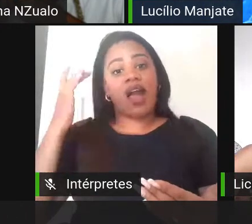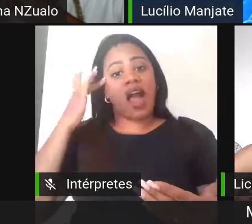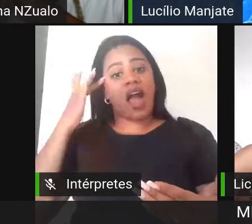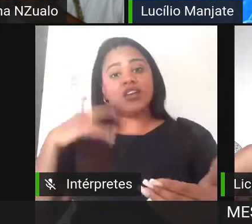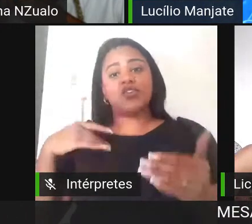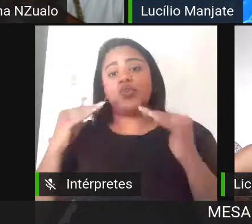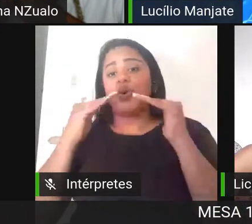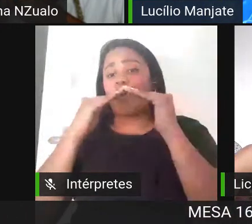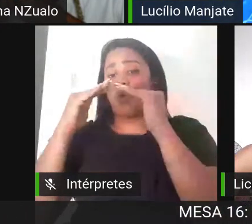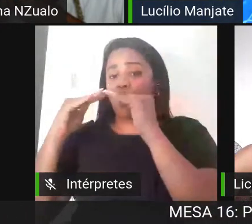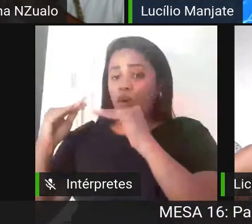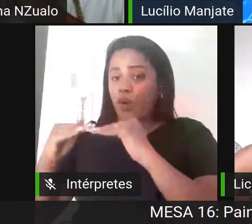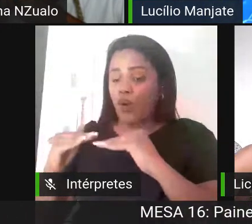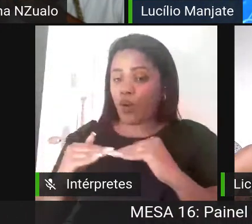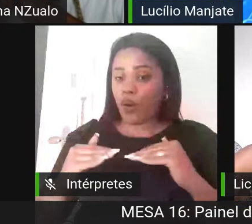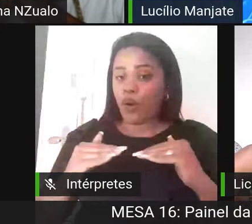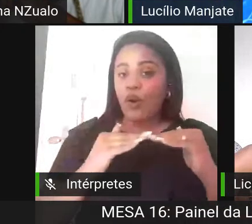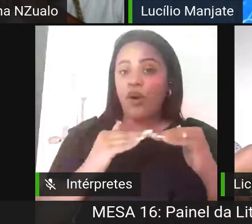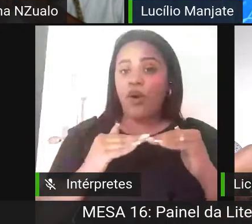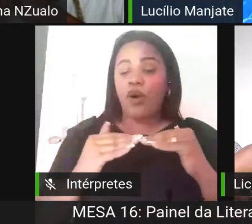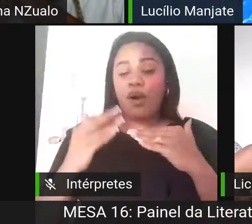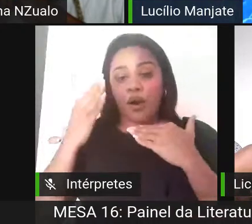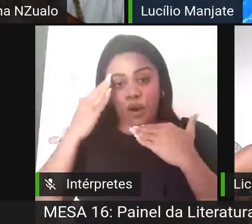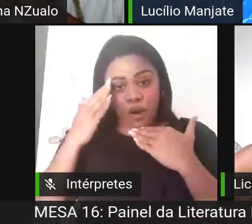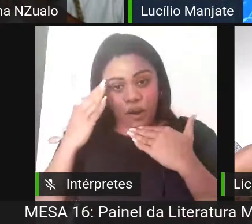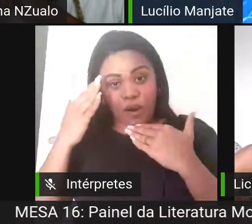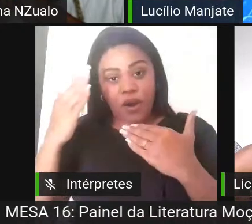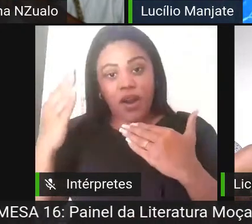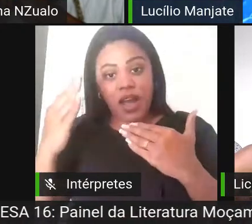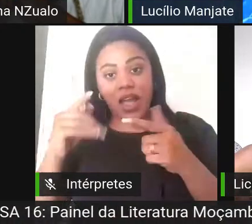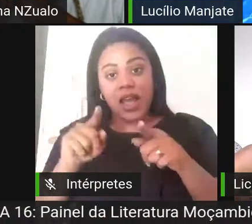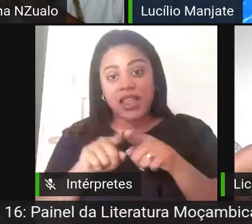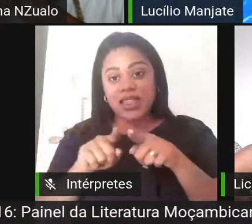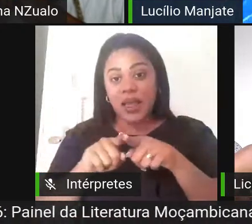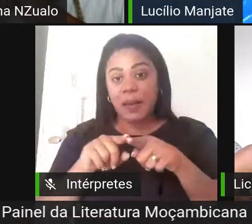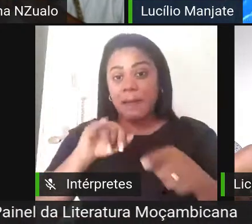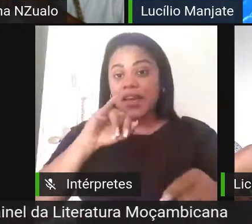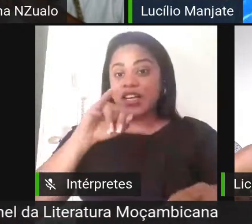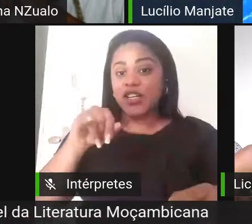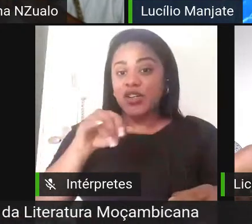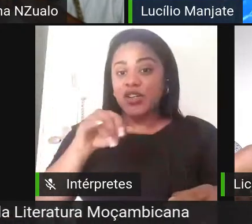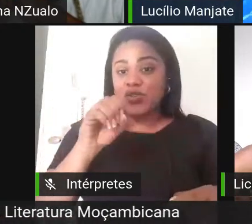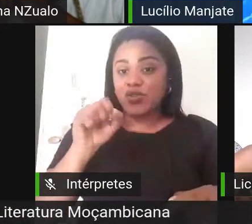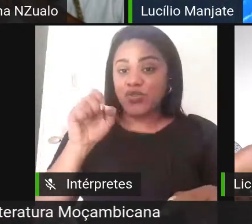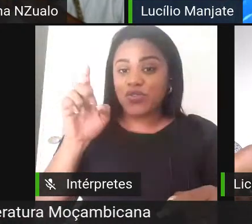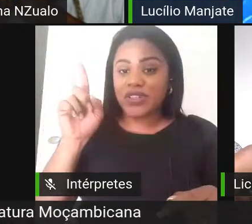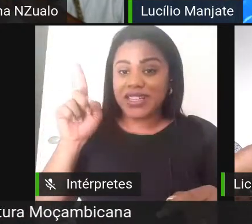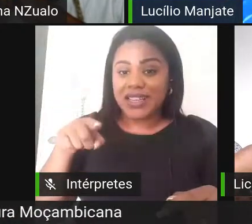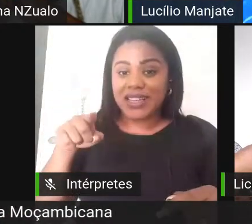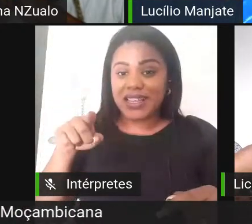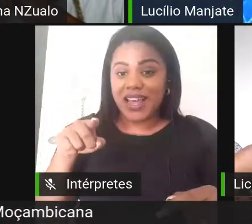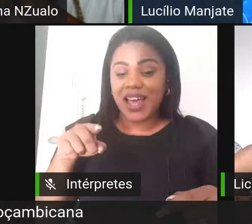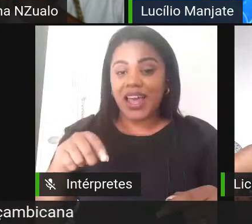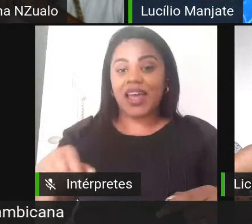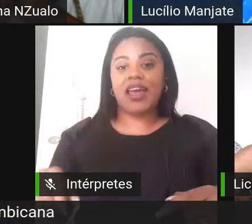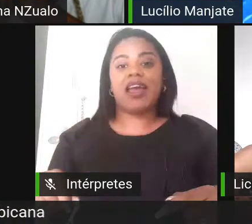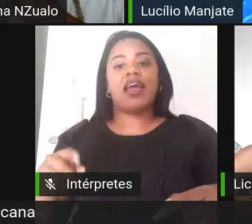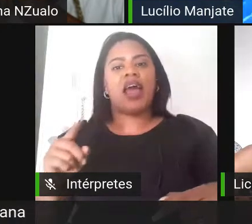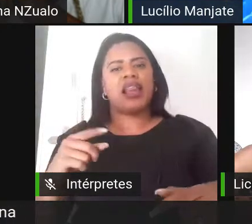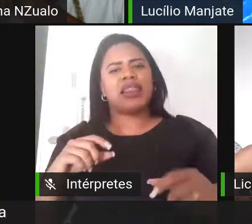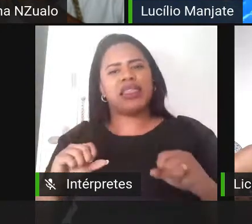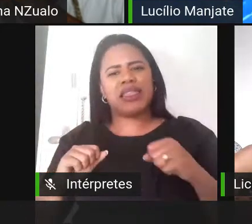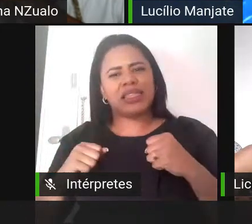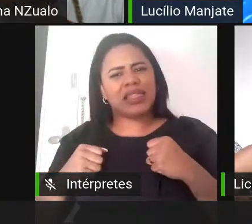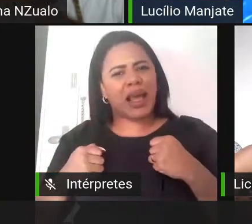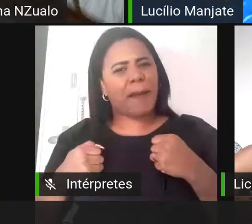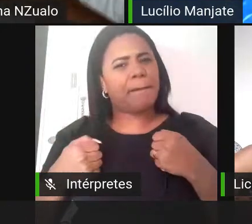Um agradecimento também ao José dos Remédios pelo trabalho árduo que ele tem vindo a fazer ao longo dos anos aqui em